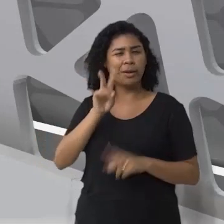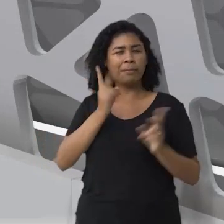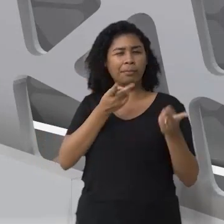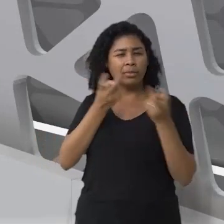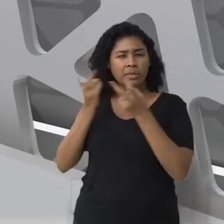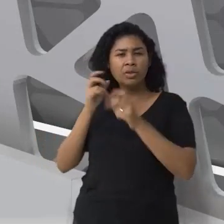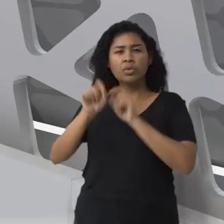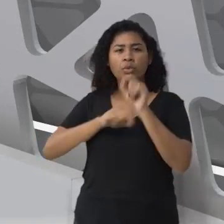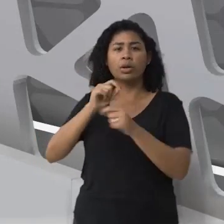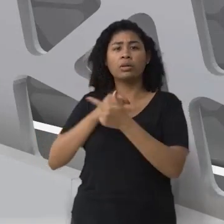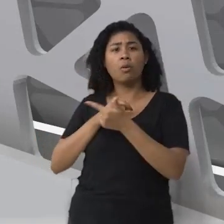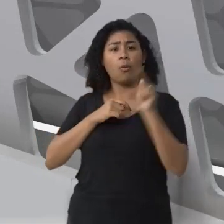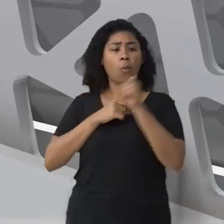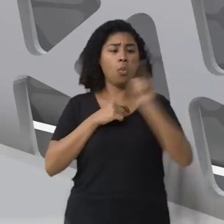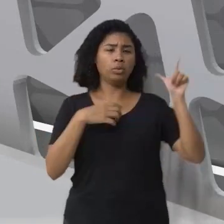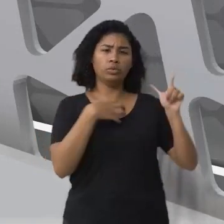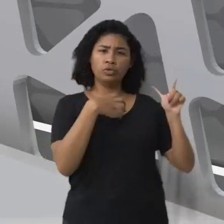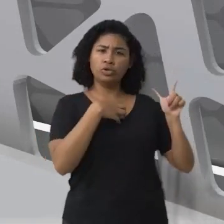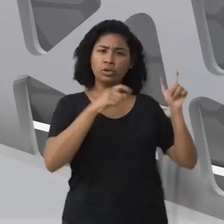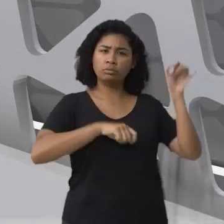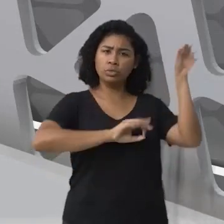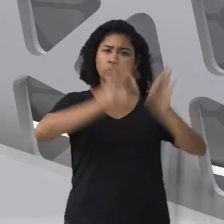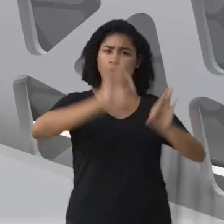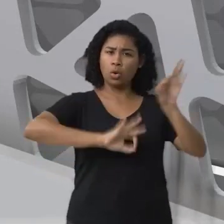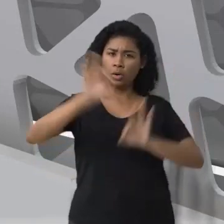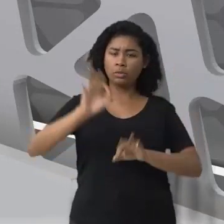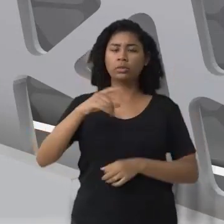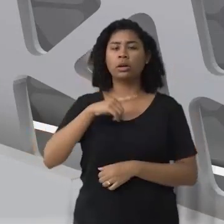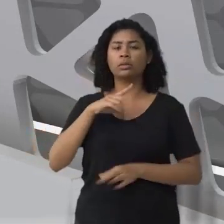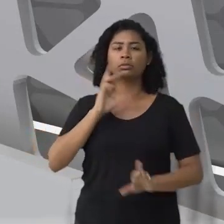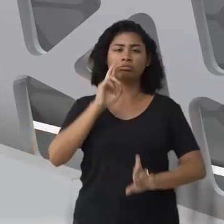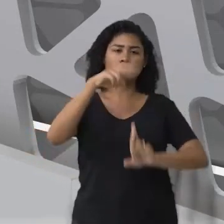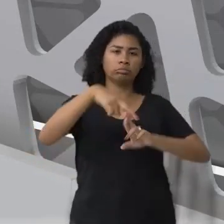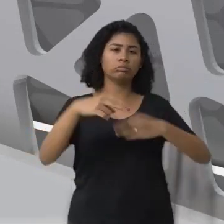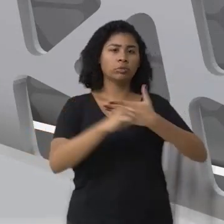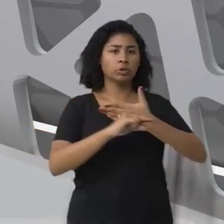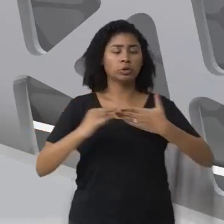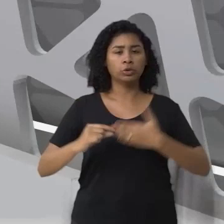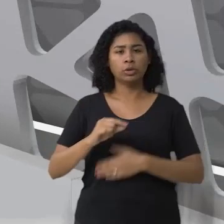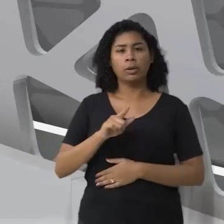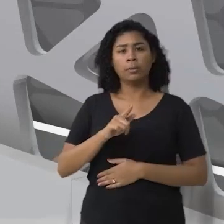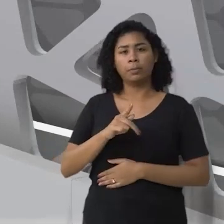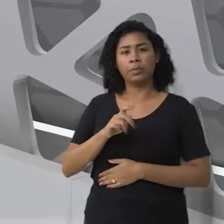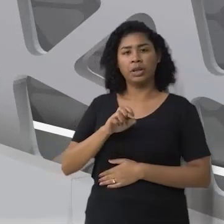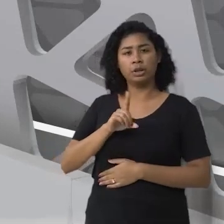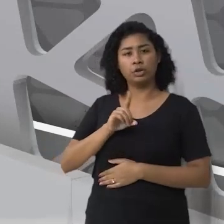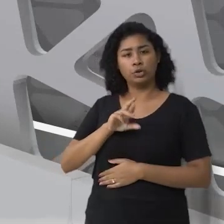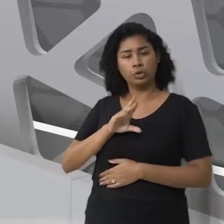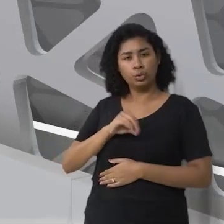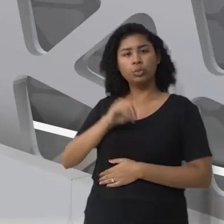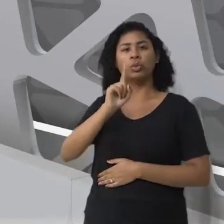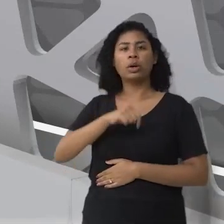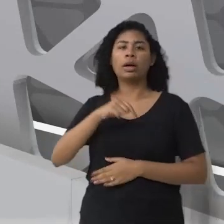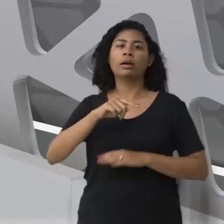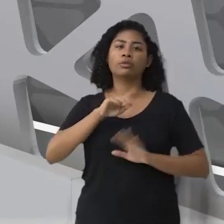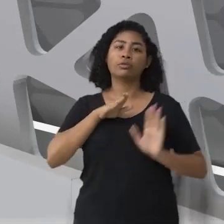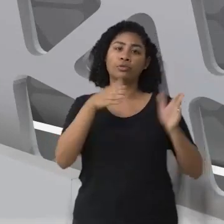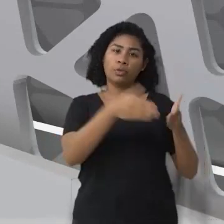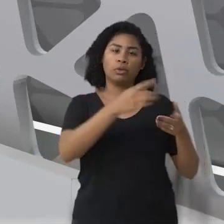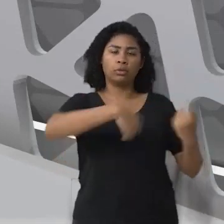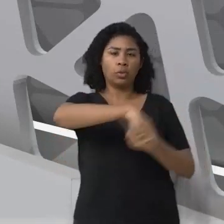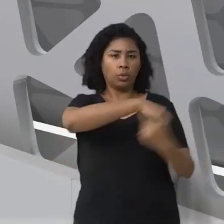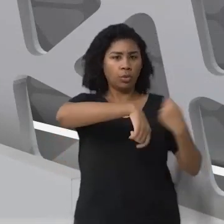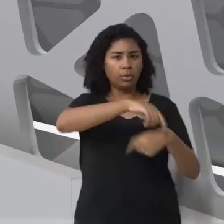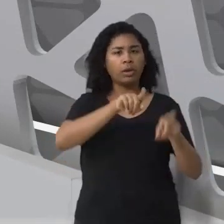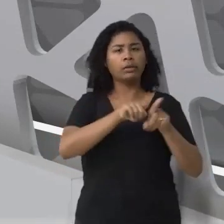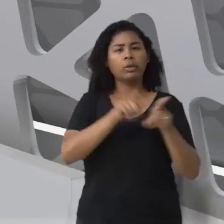outras regionalizações, tá certo? Assim como o do Pedro Geiger, que são as geoeconômicas, e a de 4 Brasis, tá bom, gente? Além